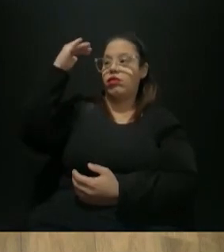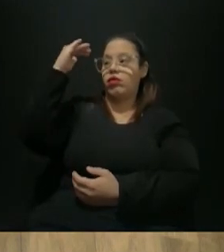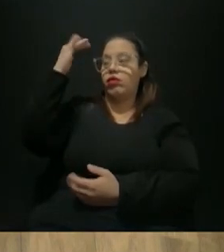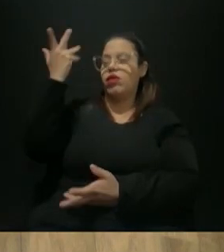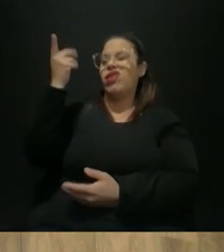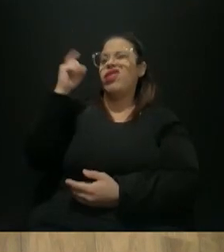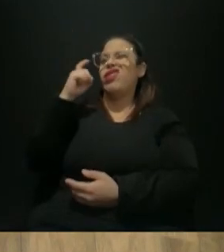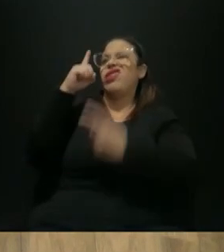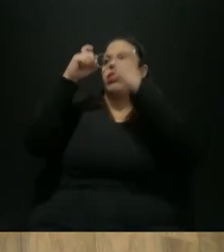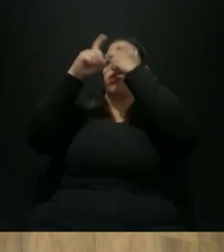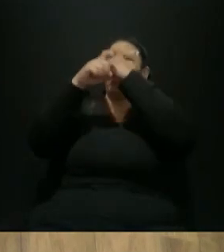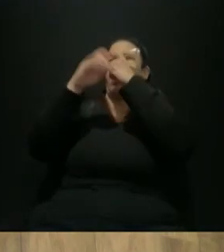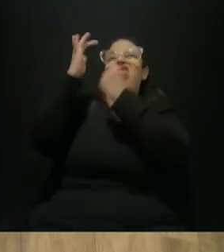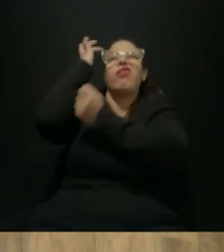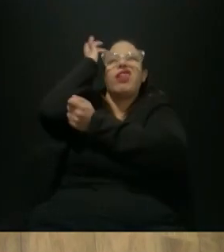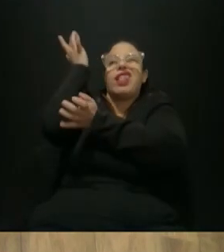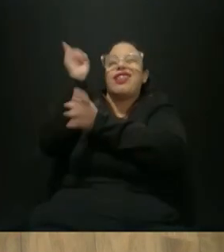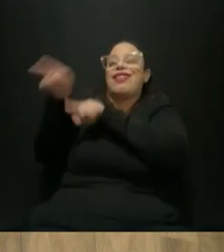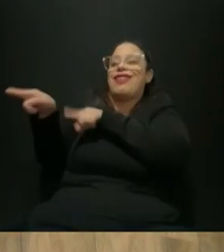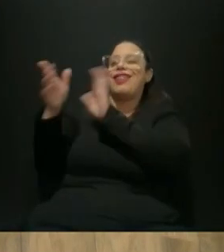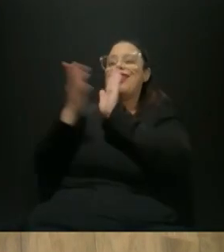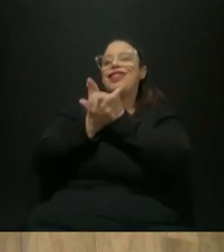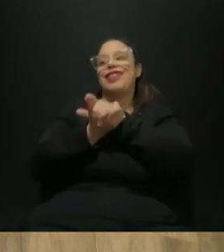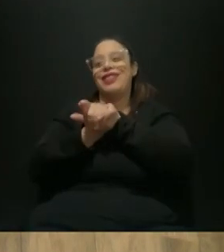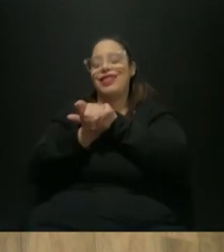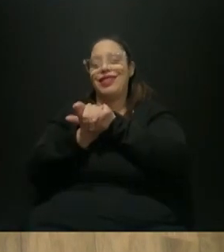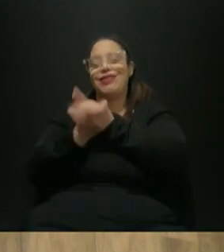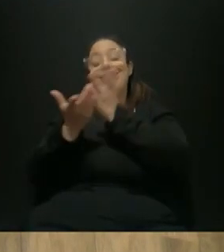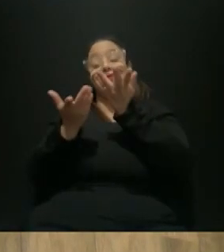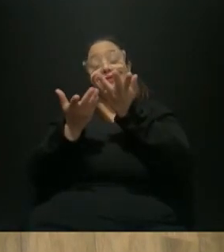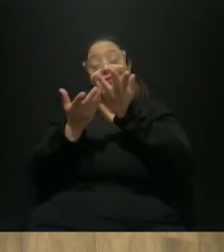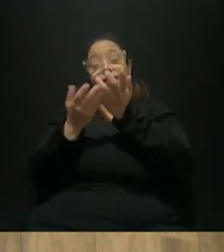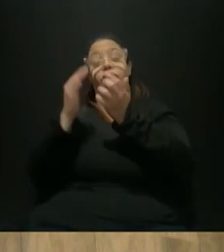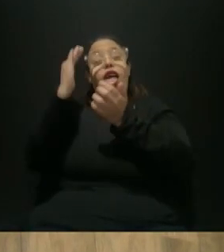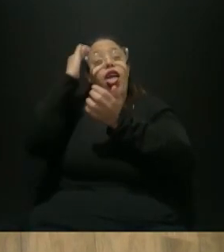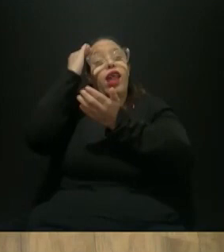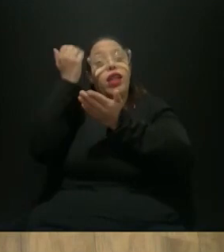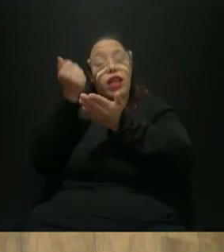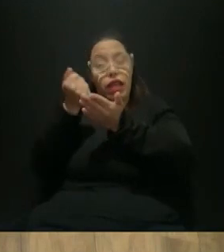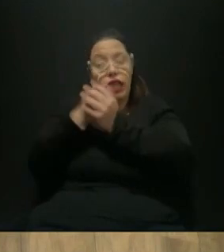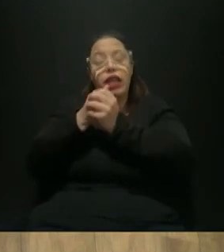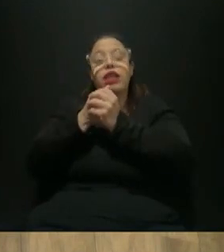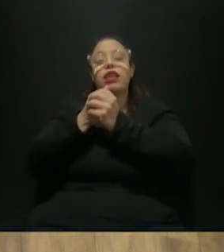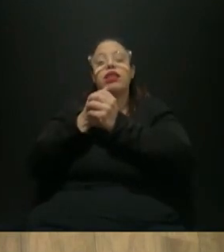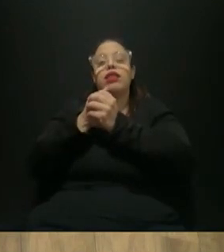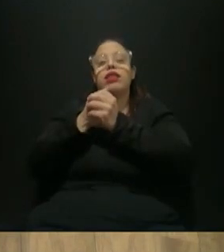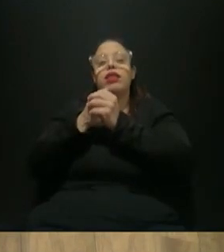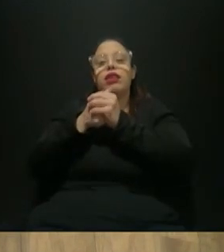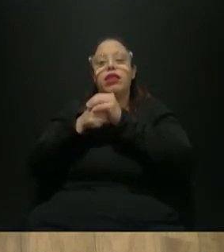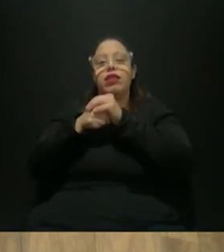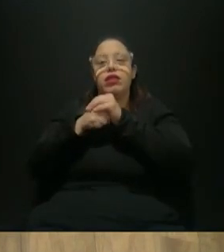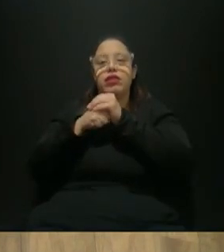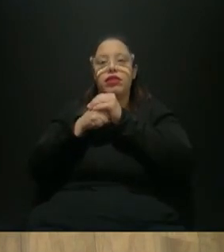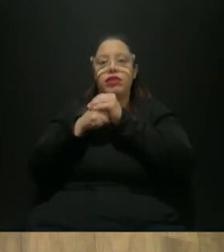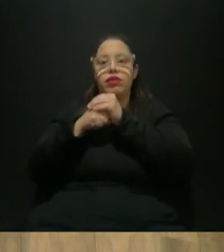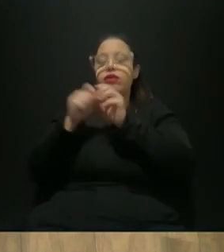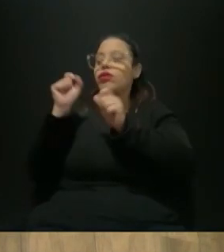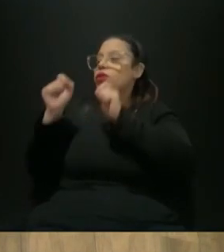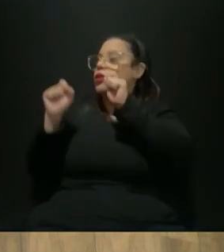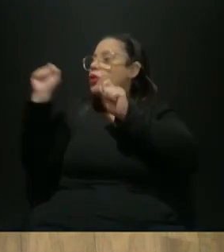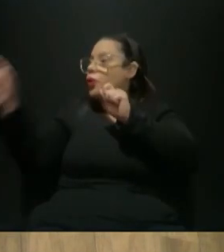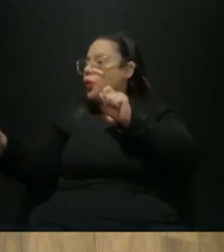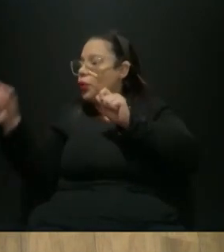é muito mais fácil, então. É porque essa compreensão, digo. Eu acho que assim, pegando um pouco do gancho, né, do que os